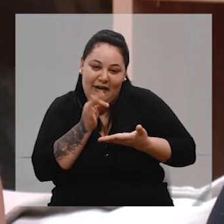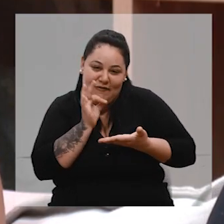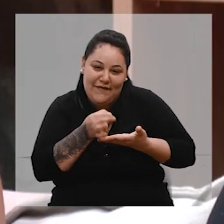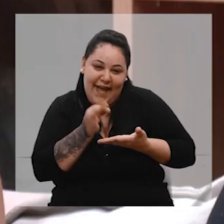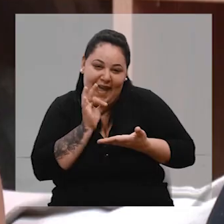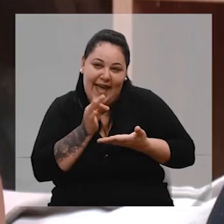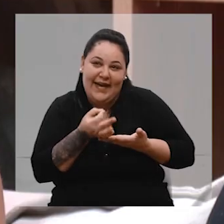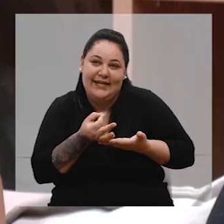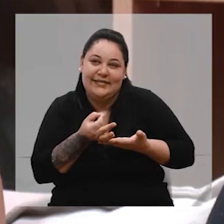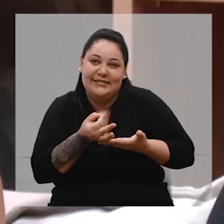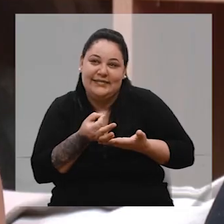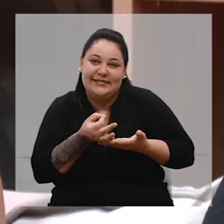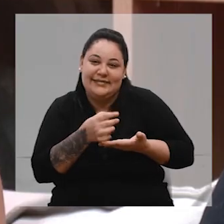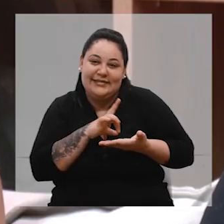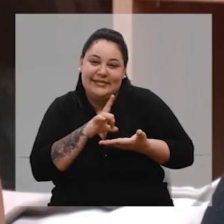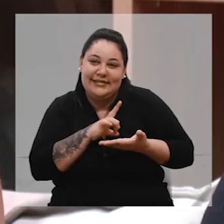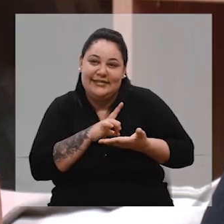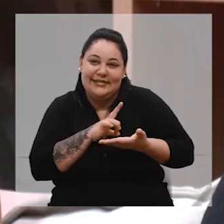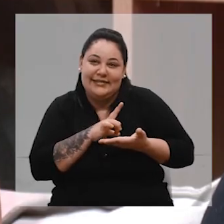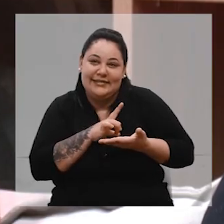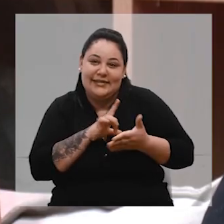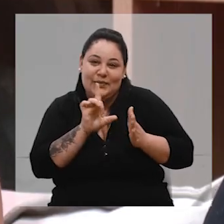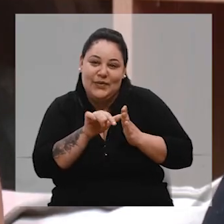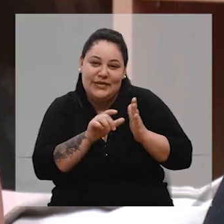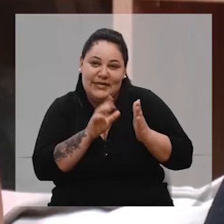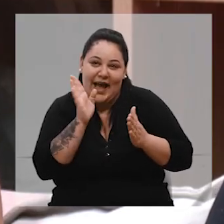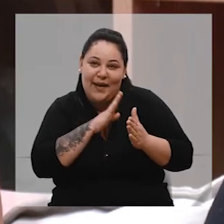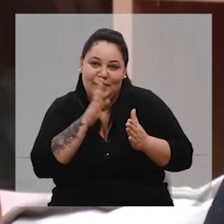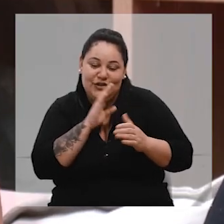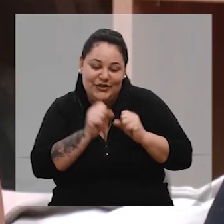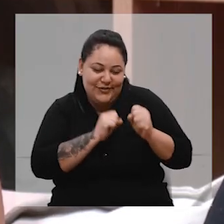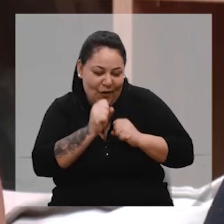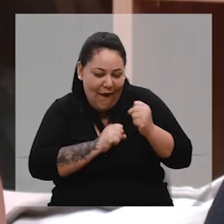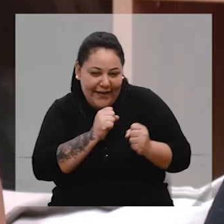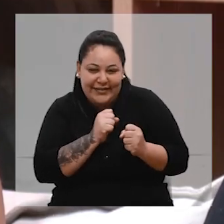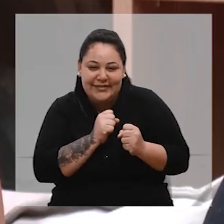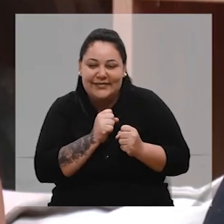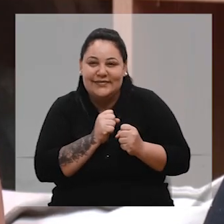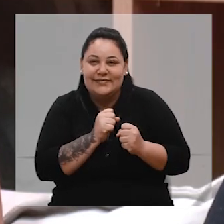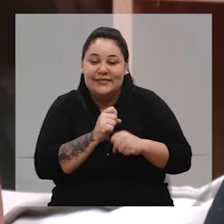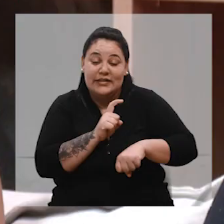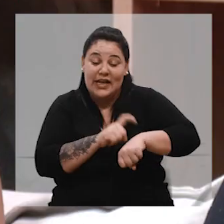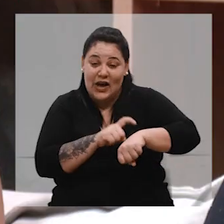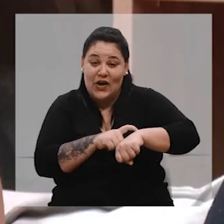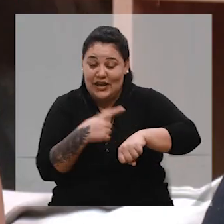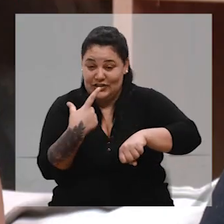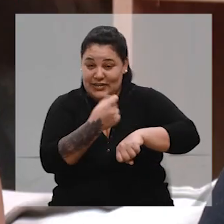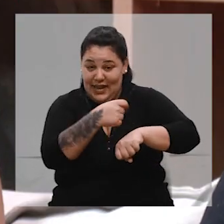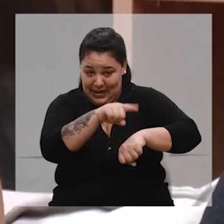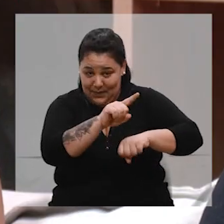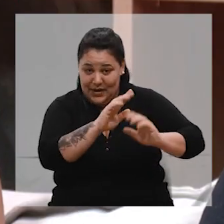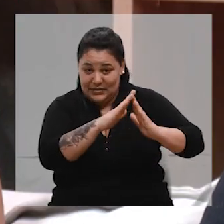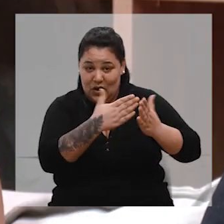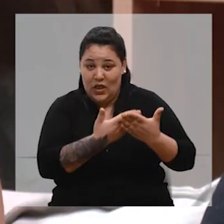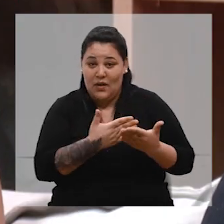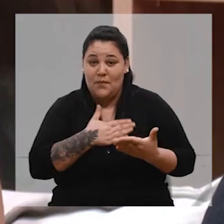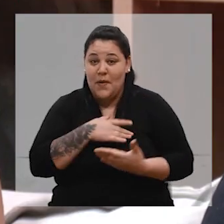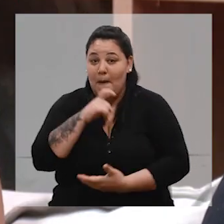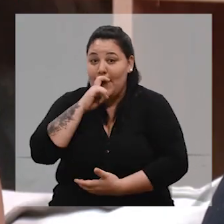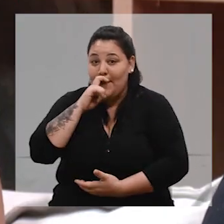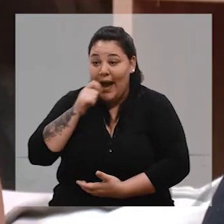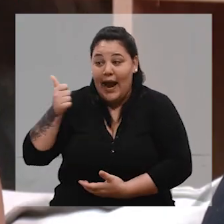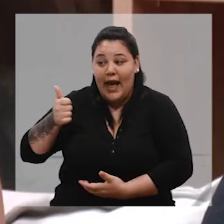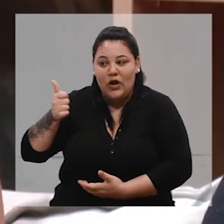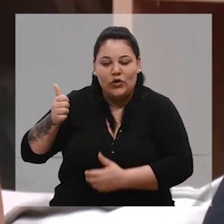Às vezes fica mais tempo no café, daí dá um acelerão depois, né? Na hora de